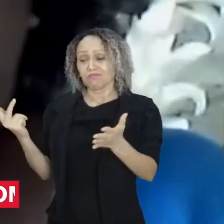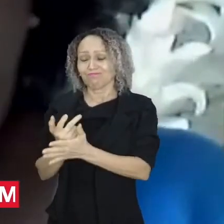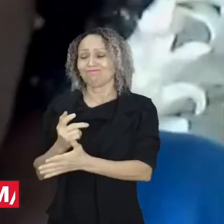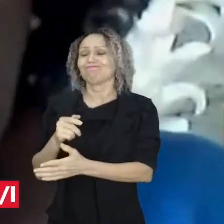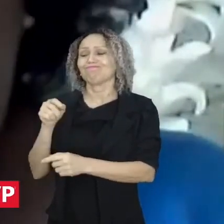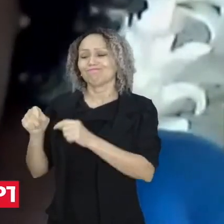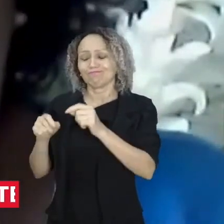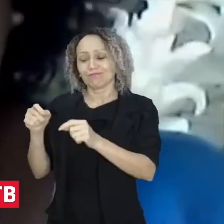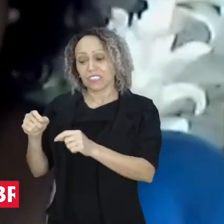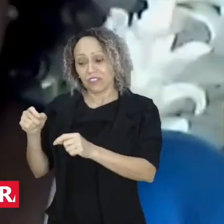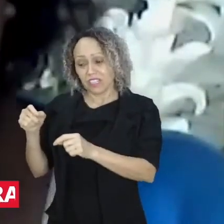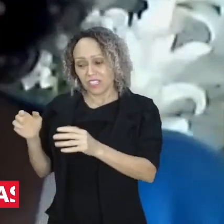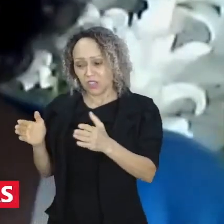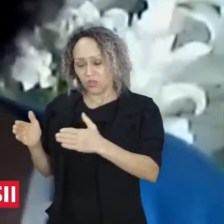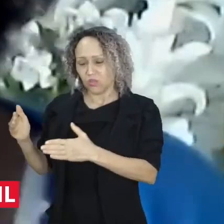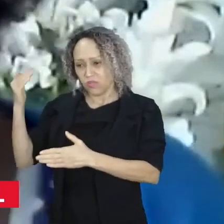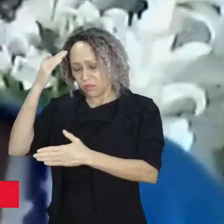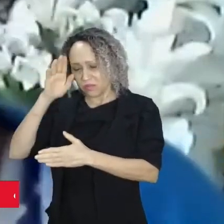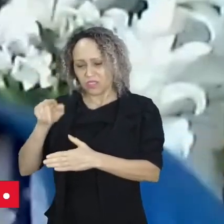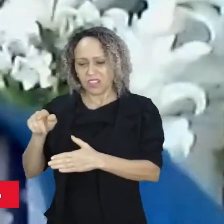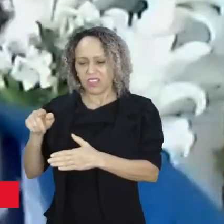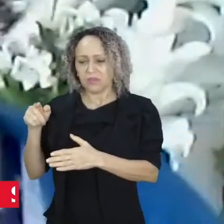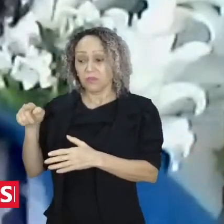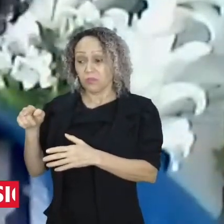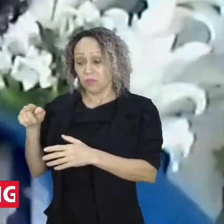ter sancionado a lei da